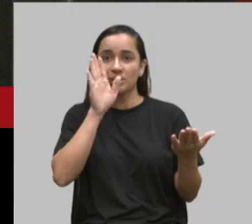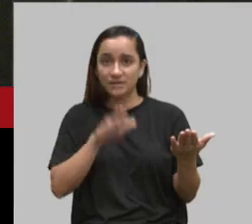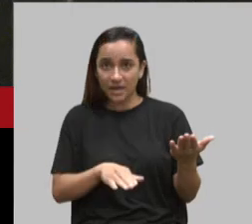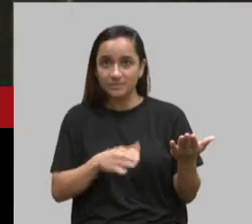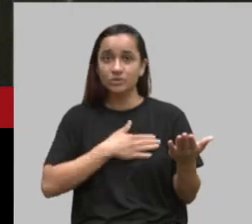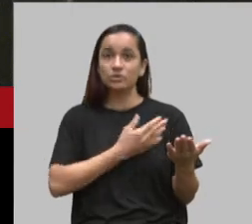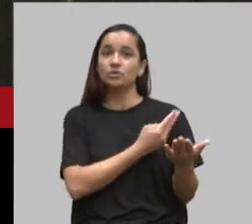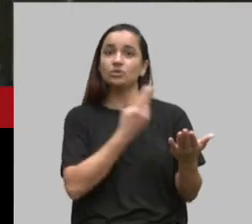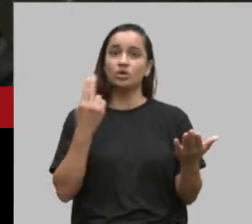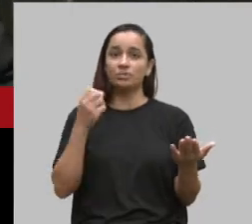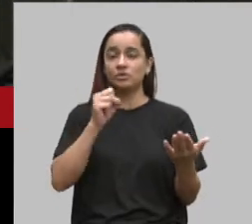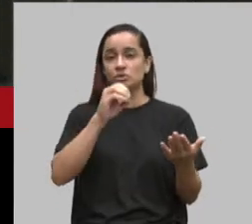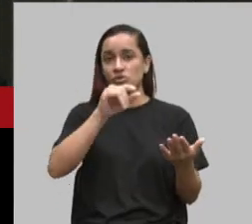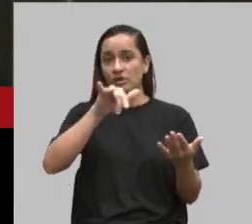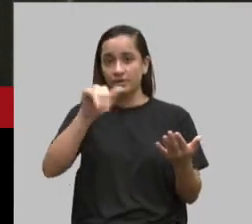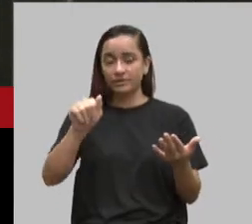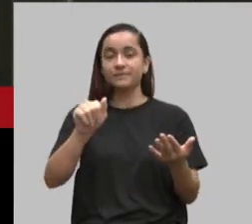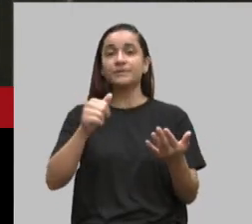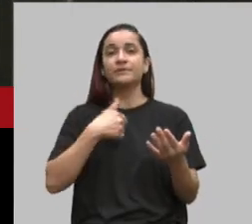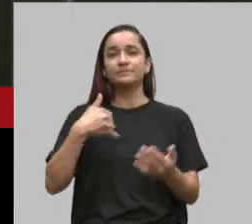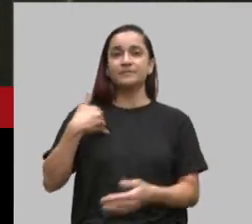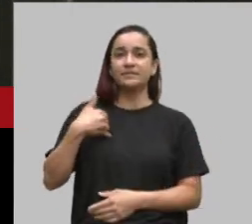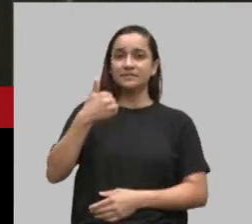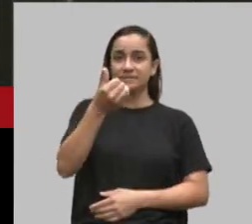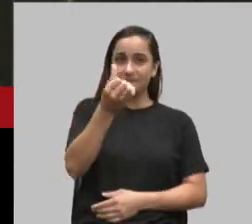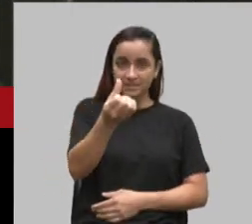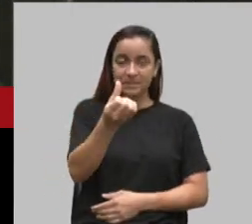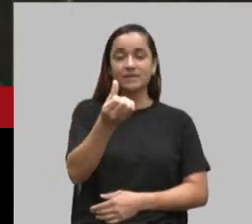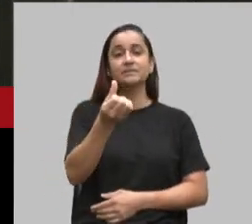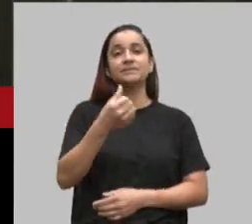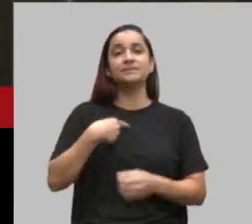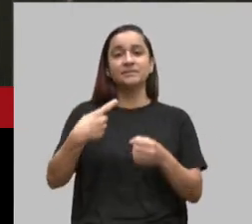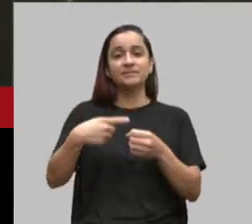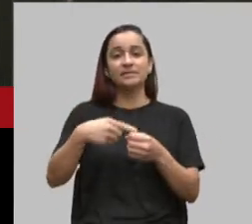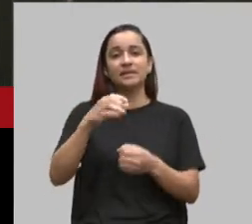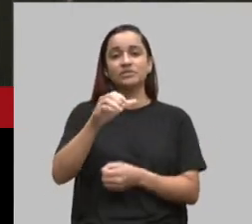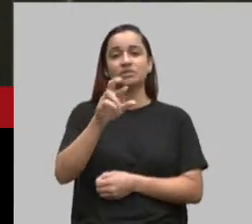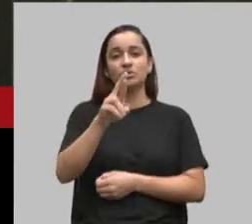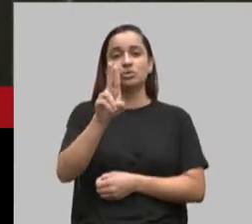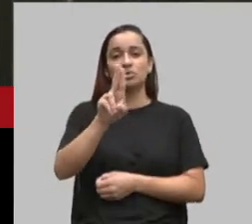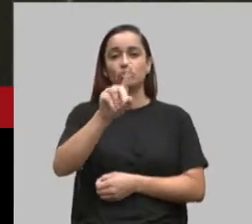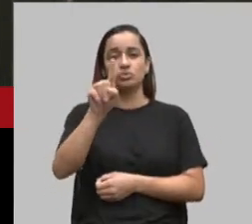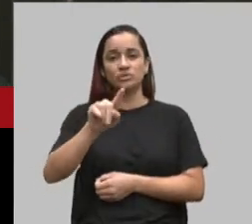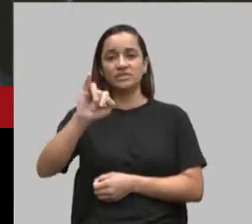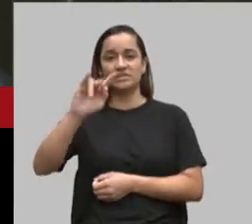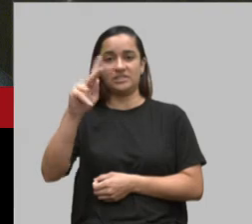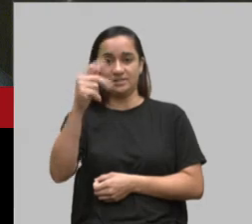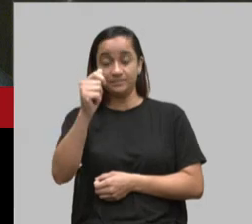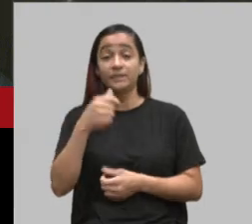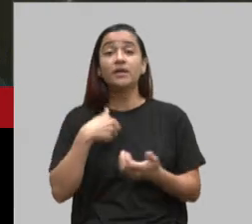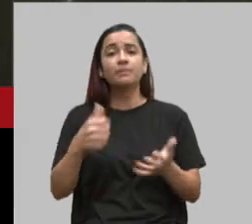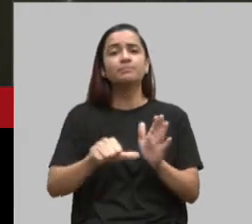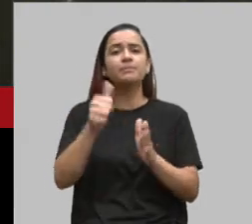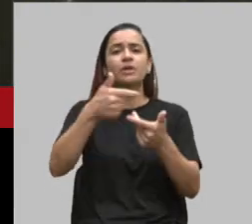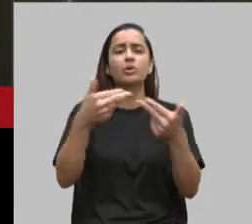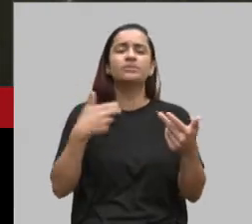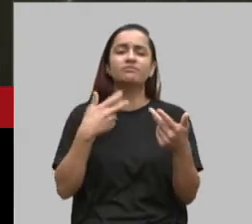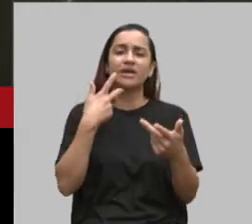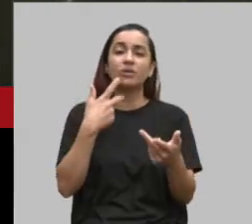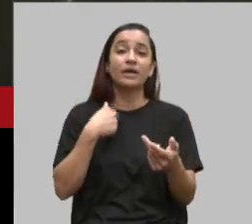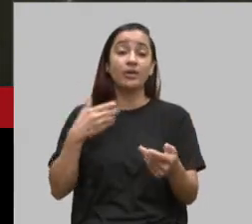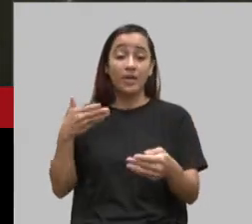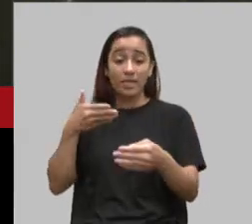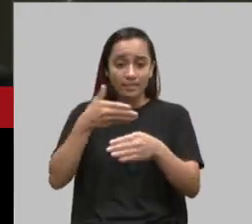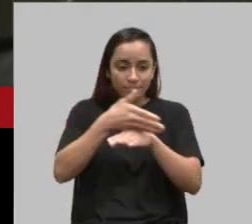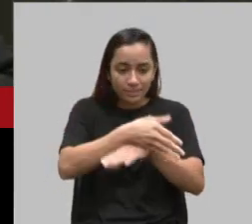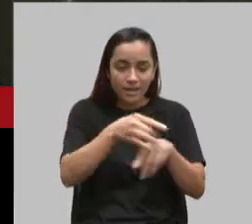Sofia Silva Valério Eu tenho 16 anos eu sou da cidade de cruzilia a primeira coisa que eu queria falar é que quando eu entrei naquela sala o